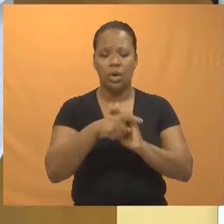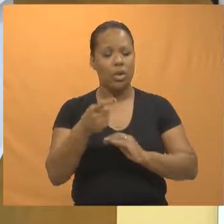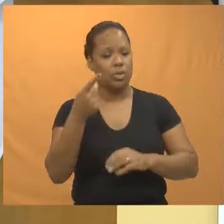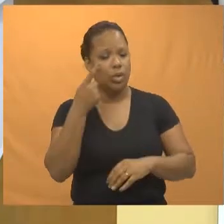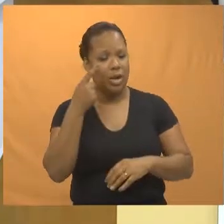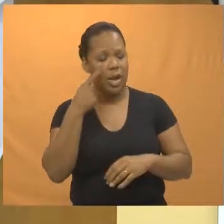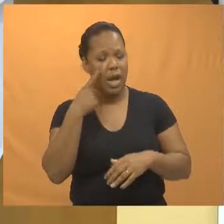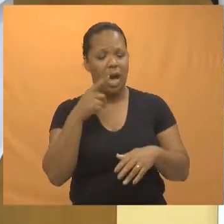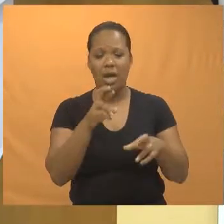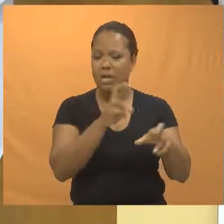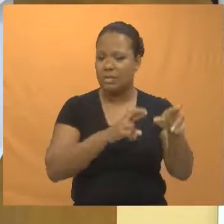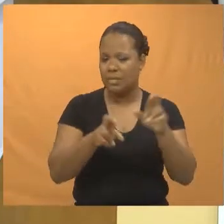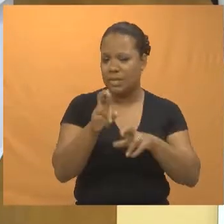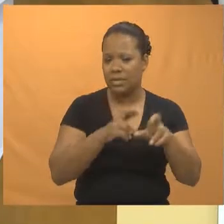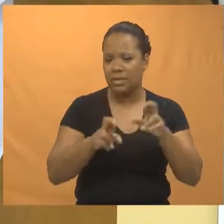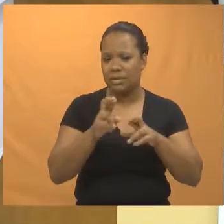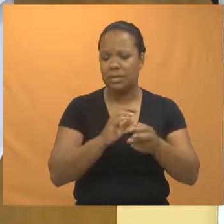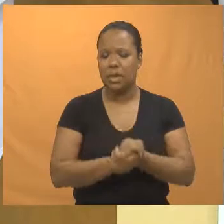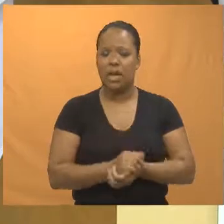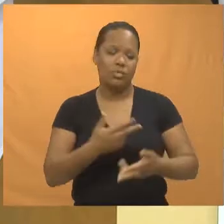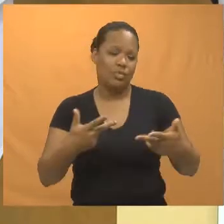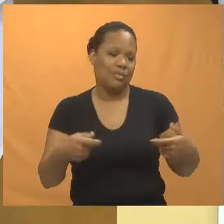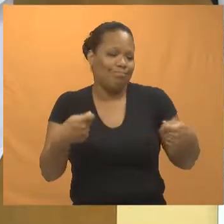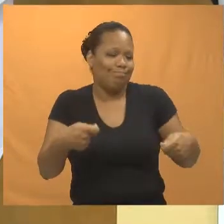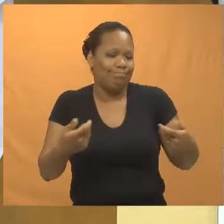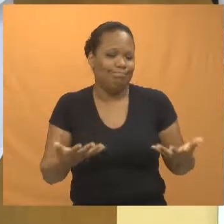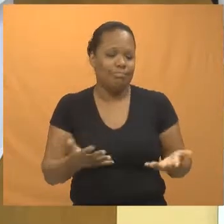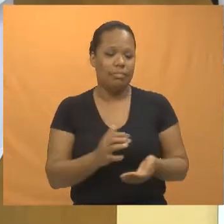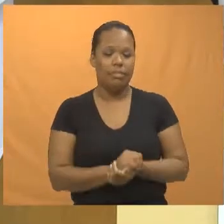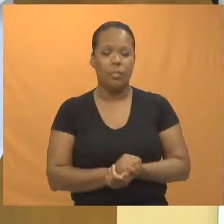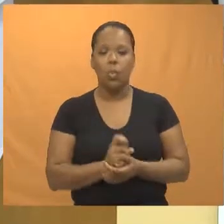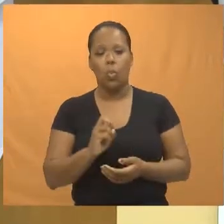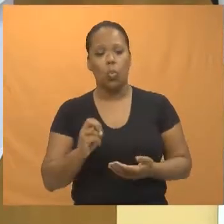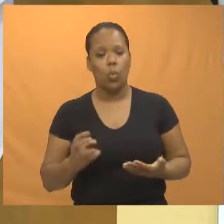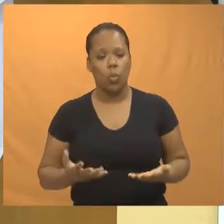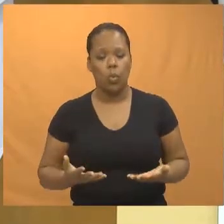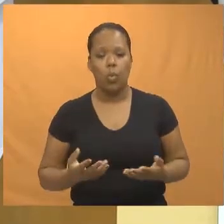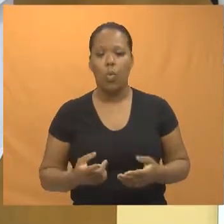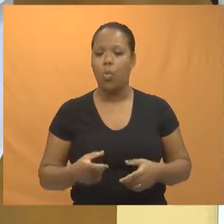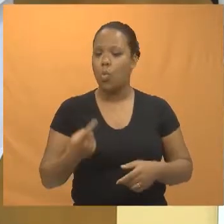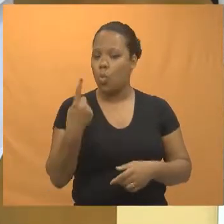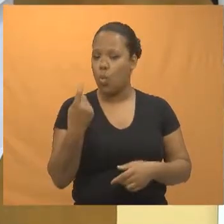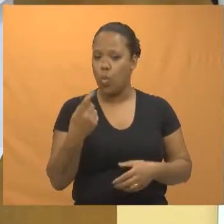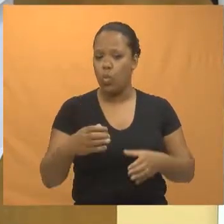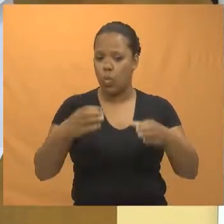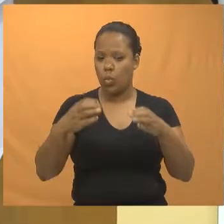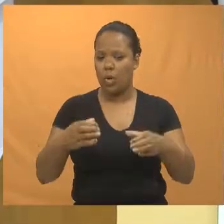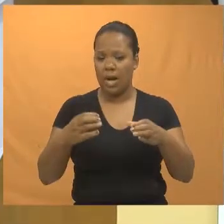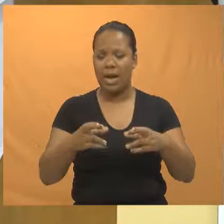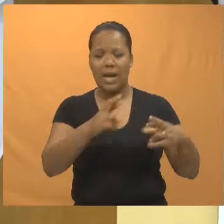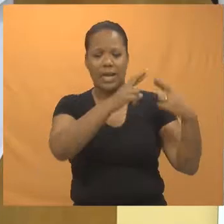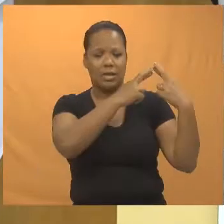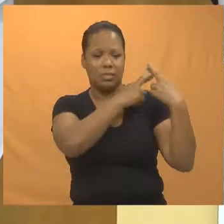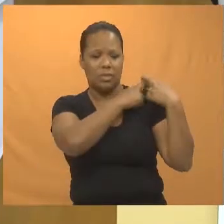avaliação e monitoramento ambiental frente às necessidades locais. Ou seja, um único órgão para emitir todas